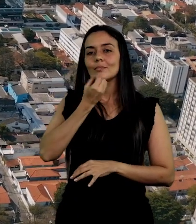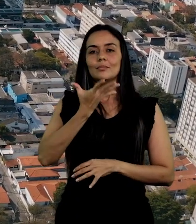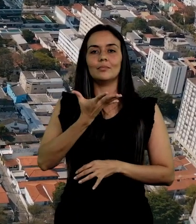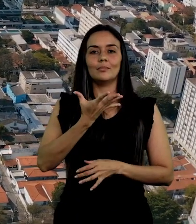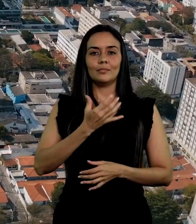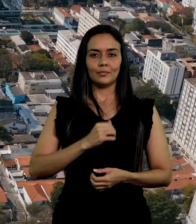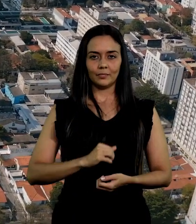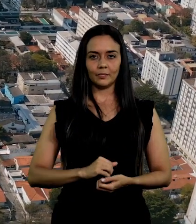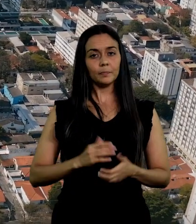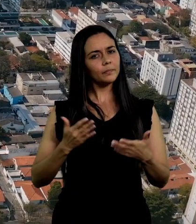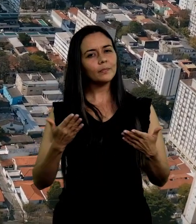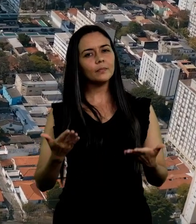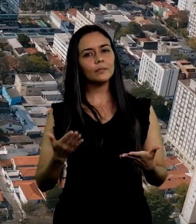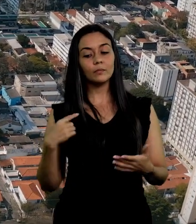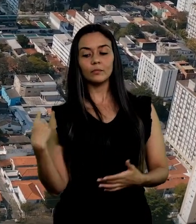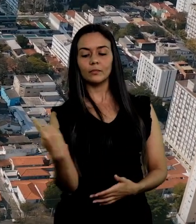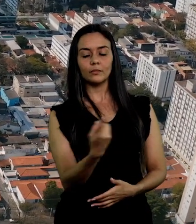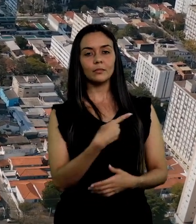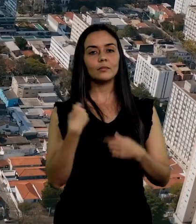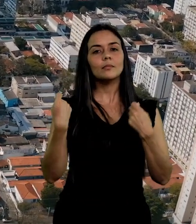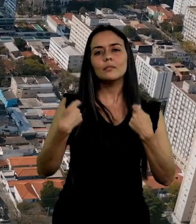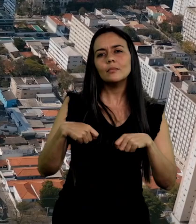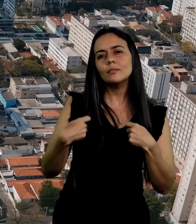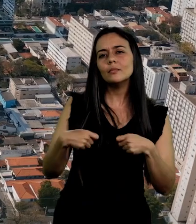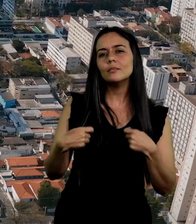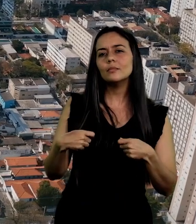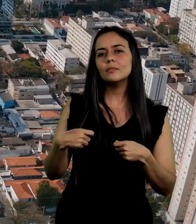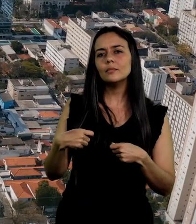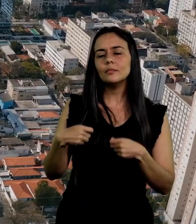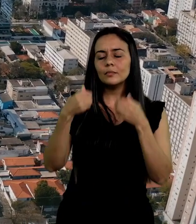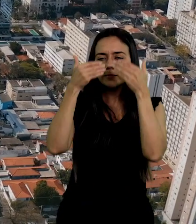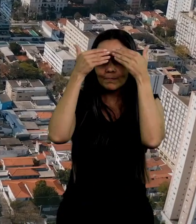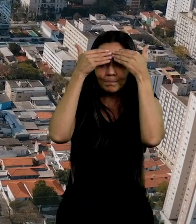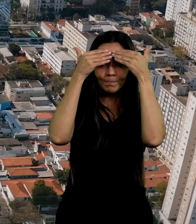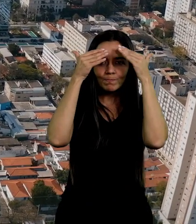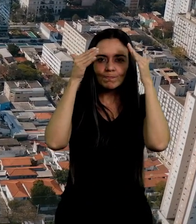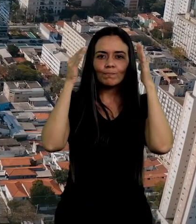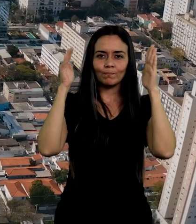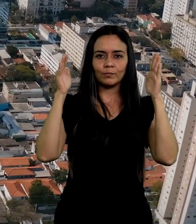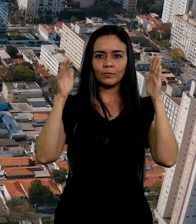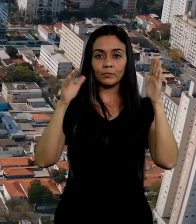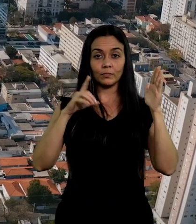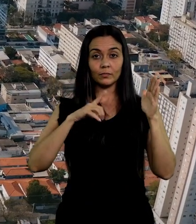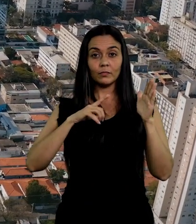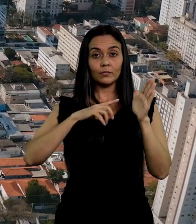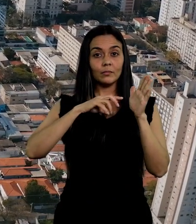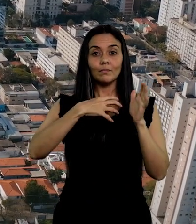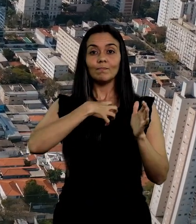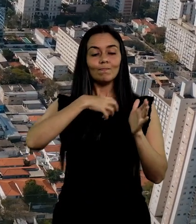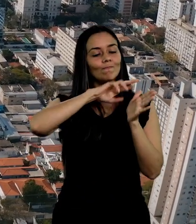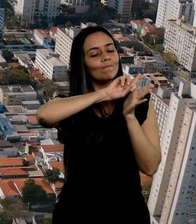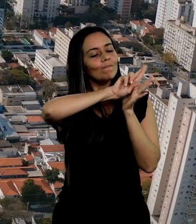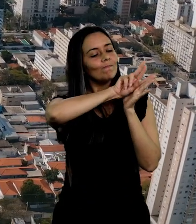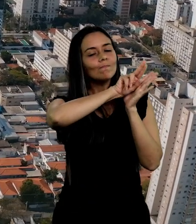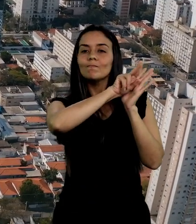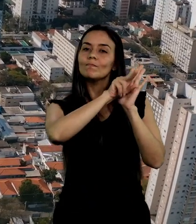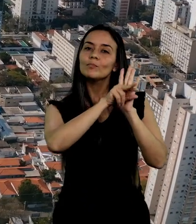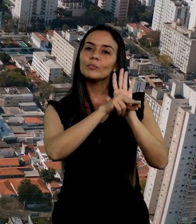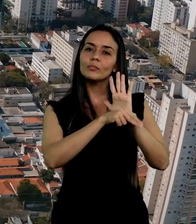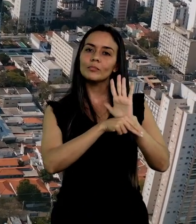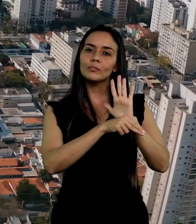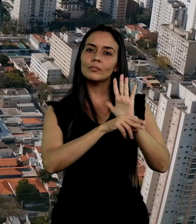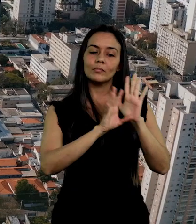Então, a gente precisa reconhecer, né? A diversidade do mundo tem de estar presente no mundo